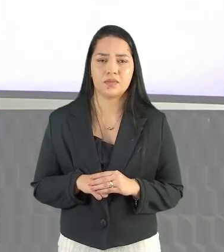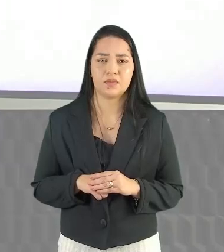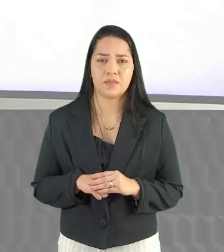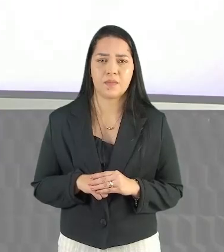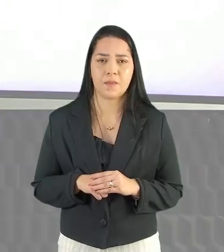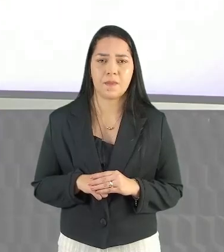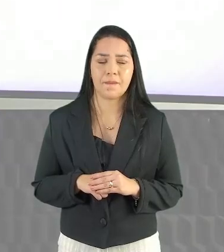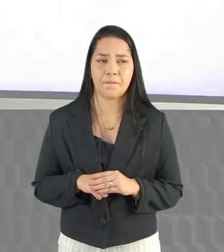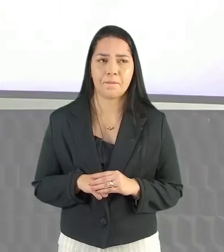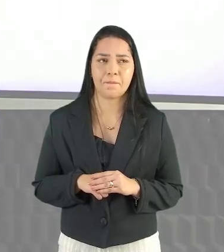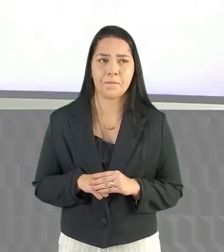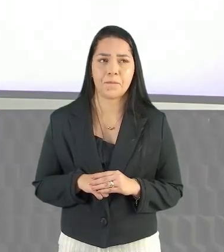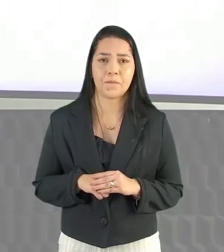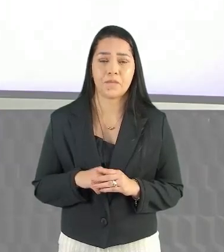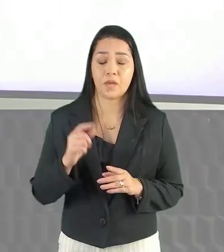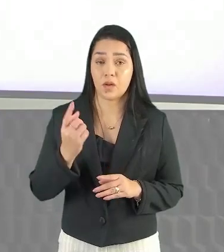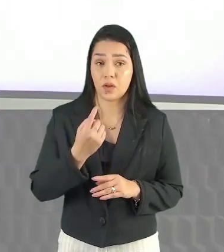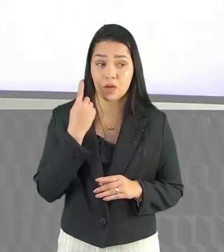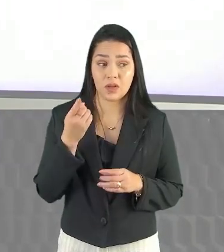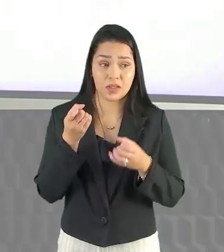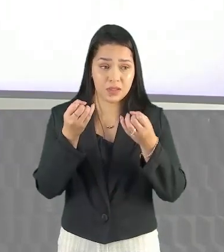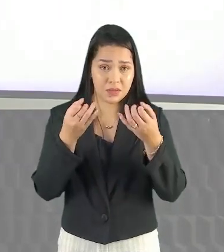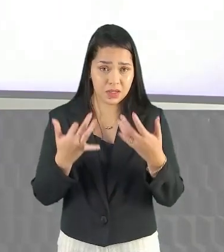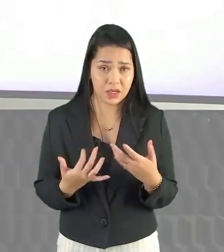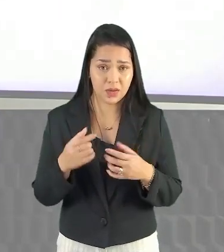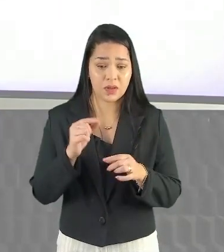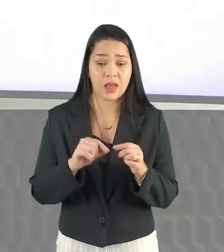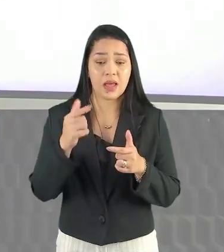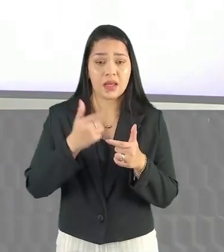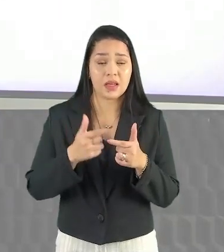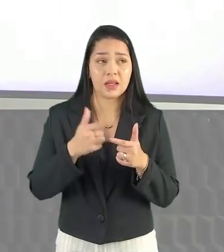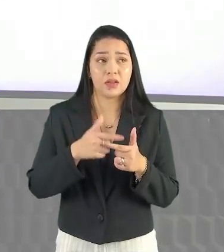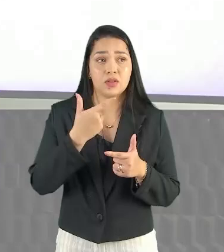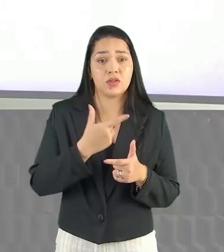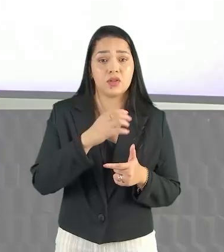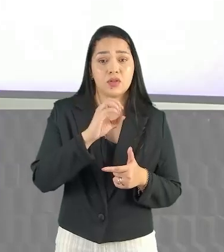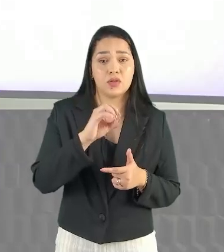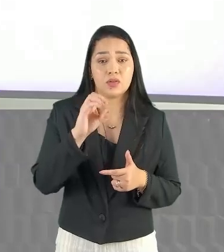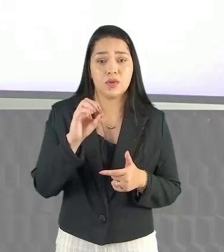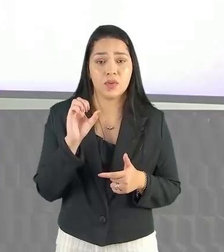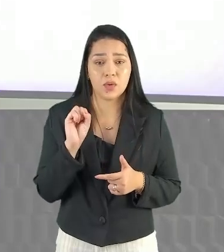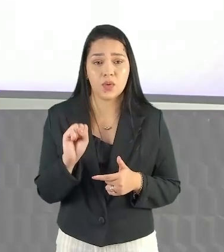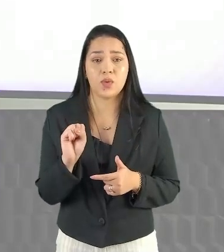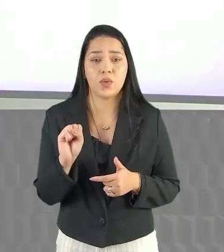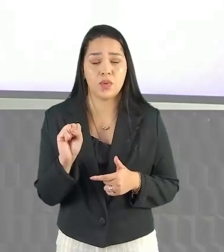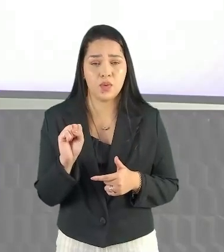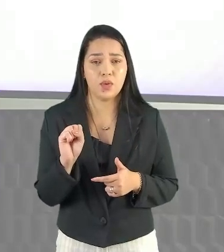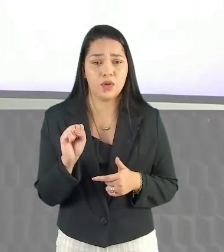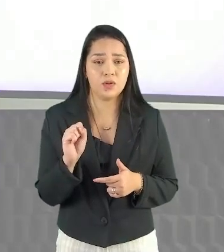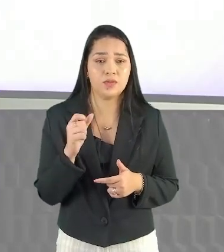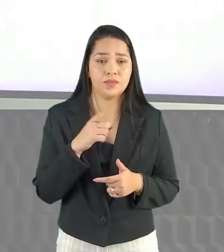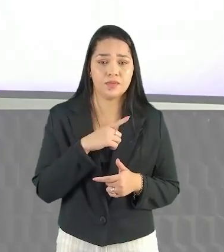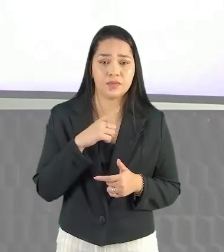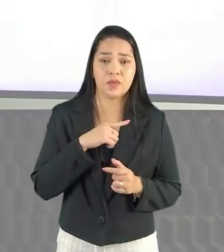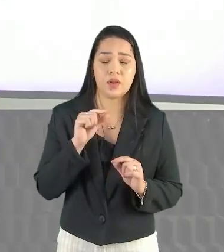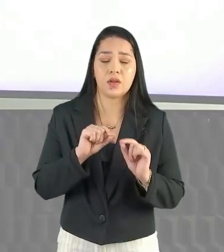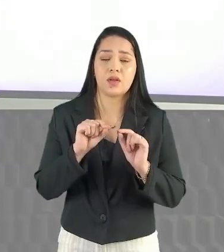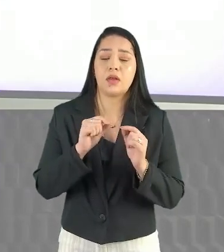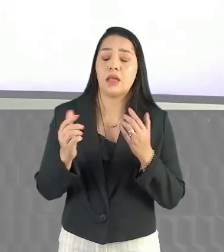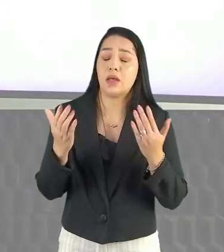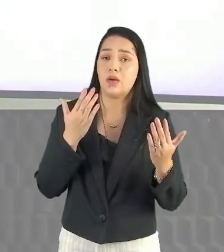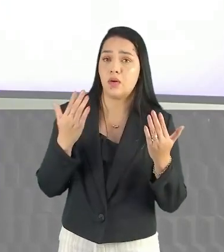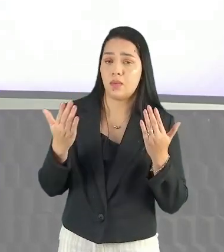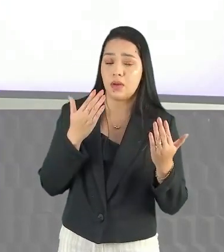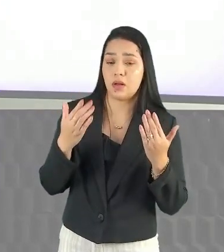casas. Bom, professor, aqui o que nós estamos falando é sobre a crise de 2008, né, que vai ser uma grande crise e comparada à